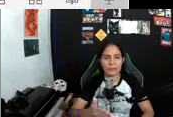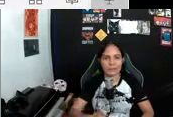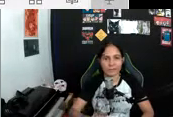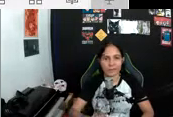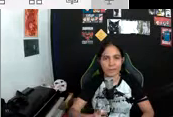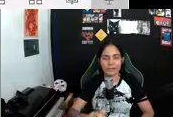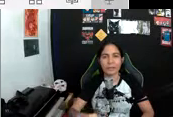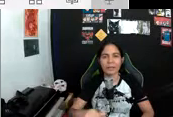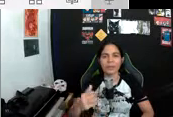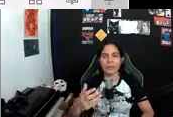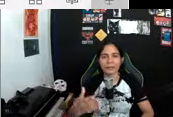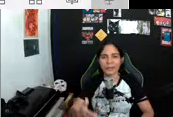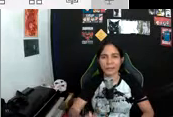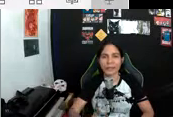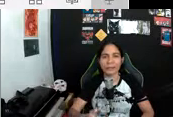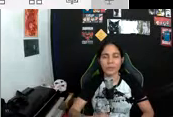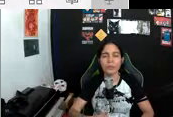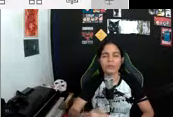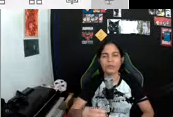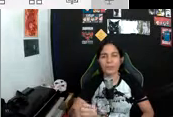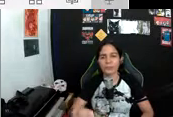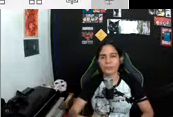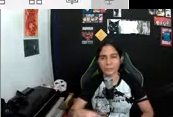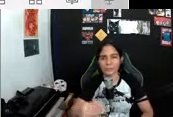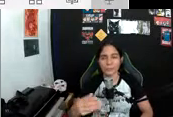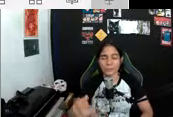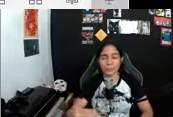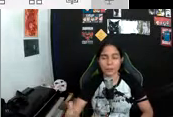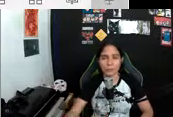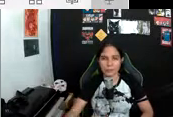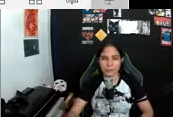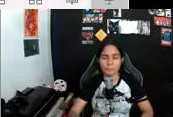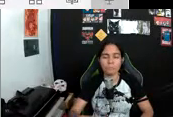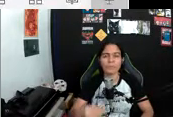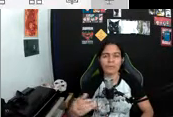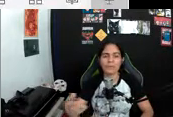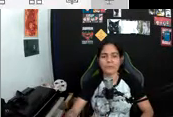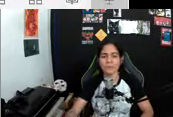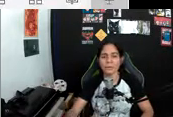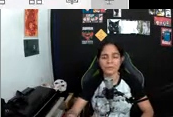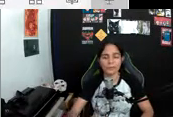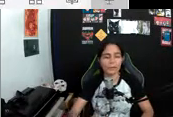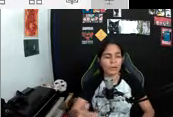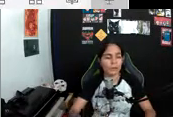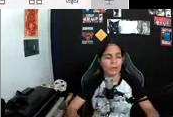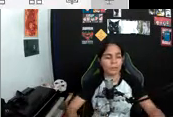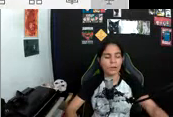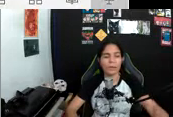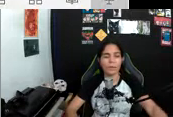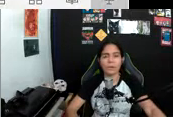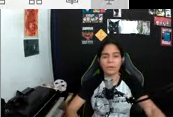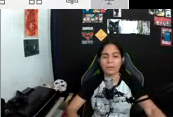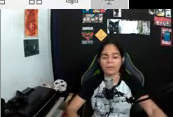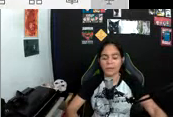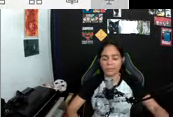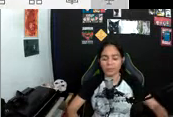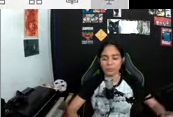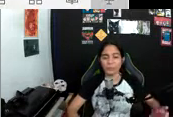da sua assistência, né? Que você execute a sua profissão, a sua formação com a